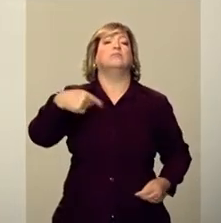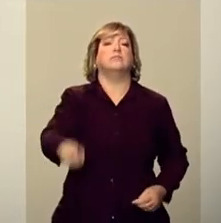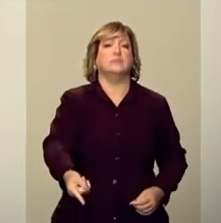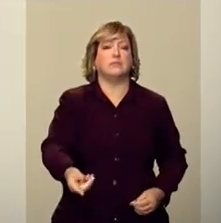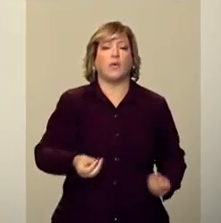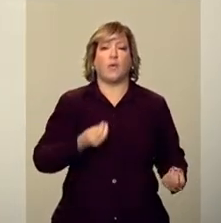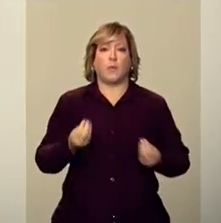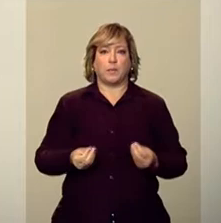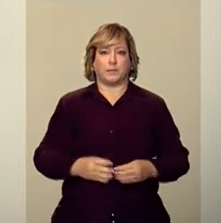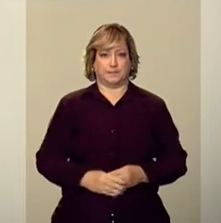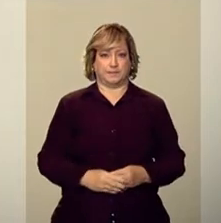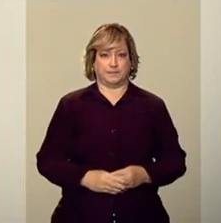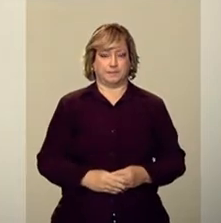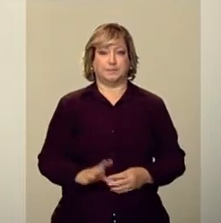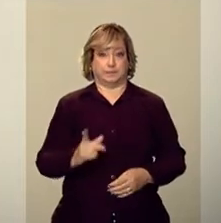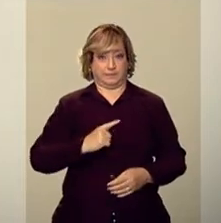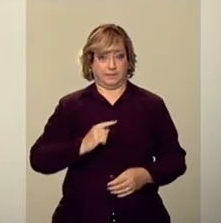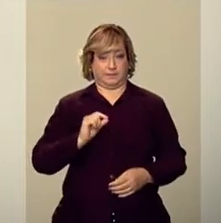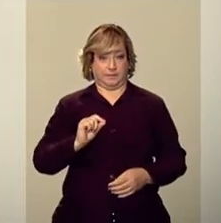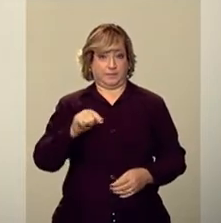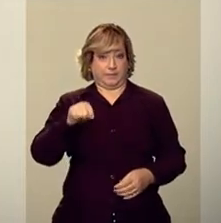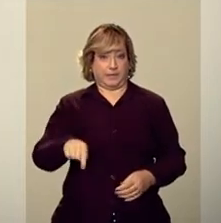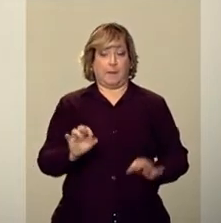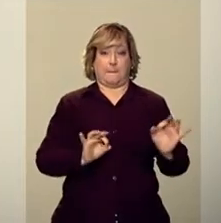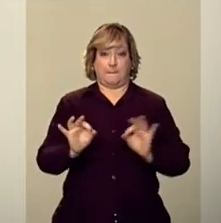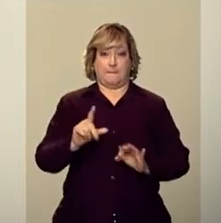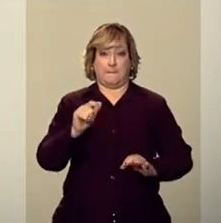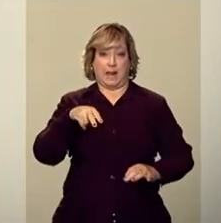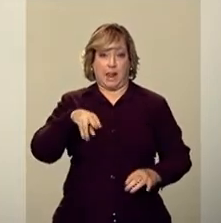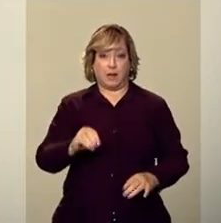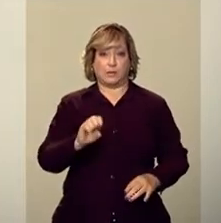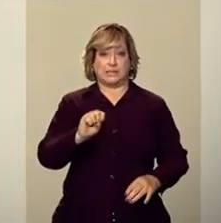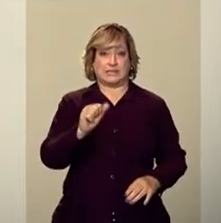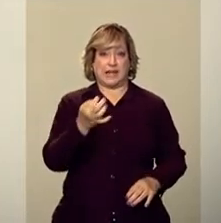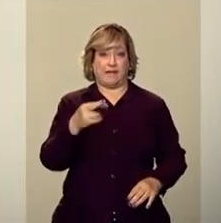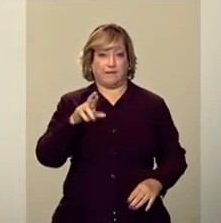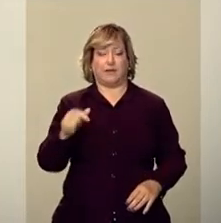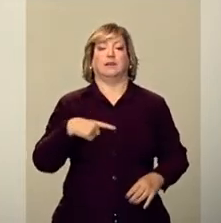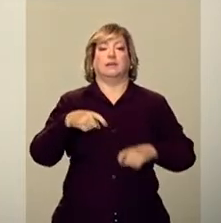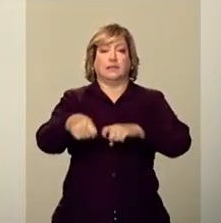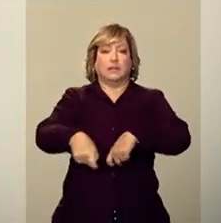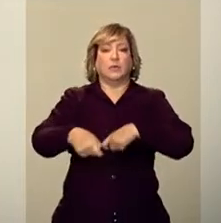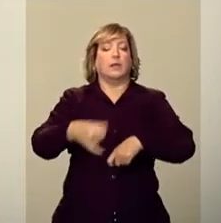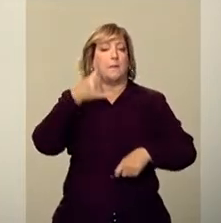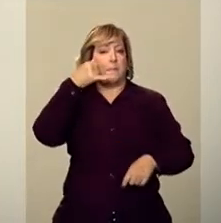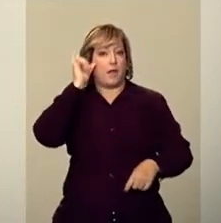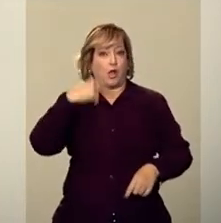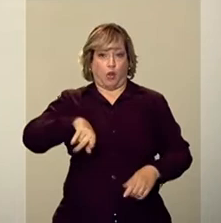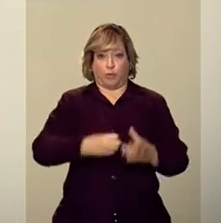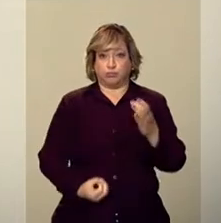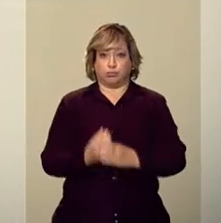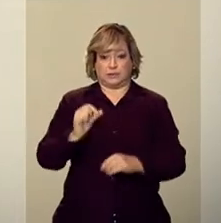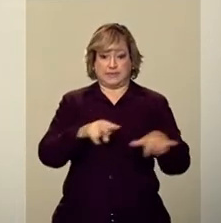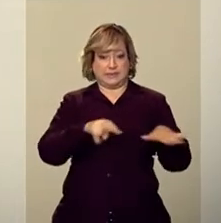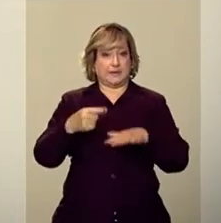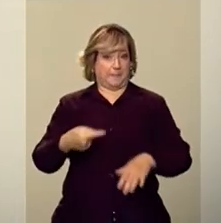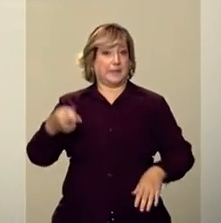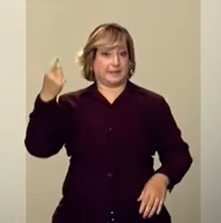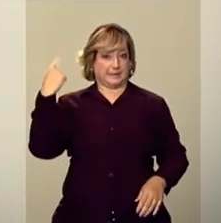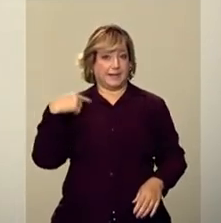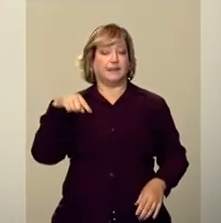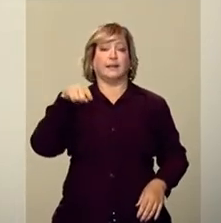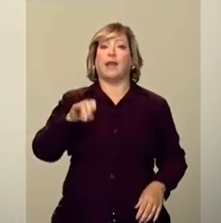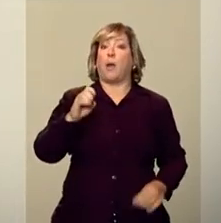safra presidenta olha Luciano o plano safra da agricultura e da pecuária que nós lançamos na semana passada